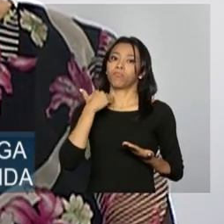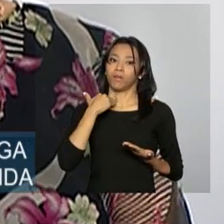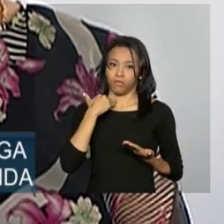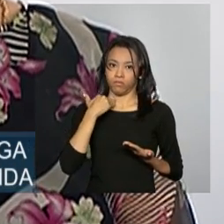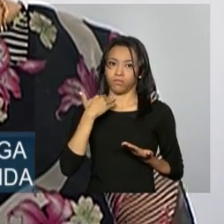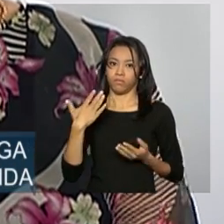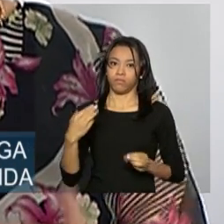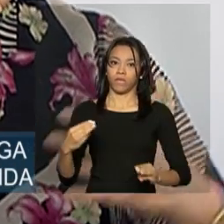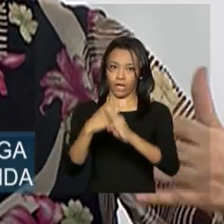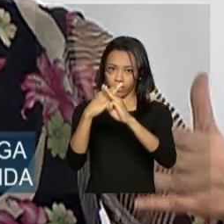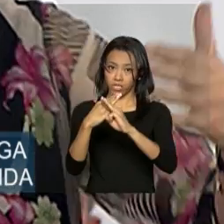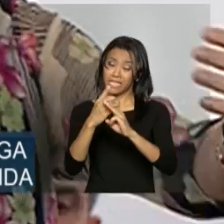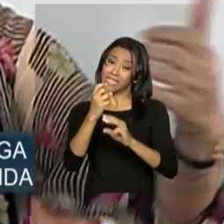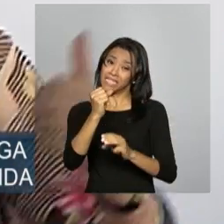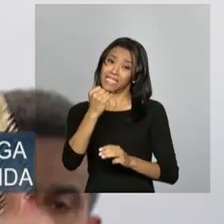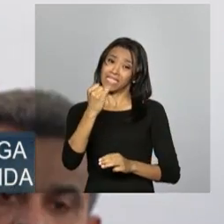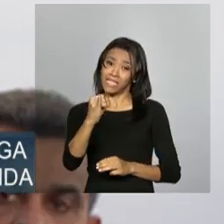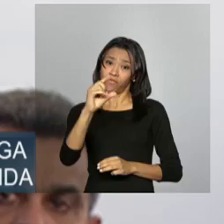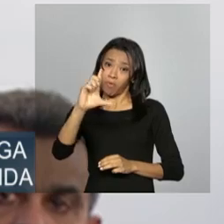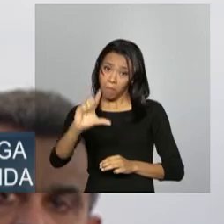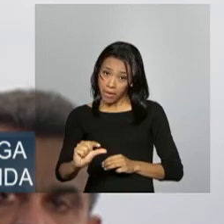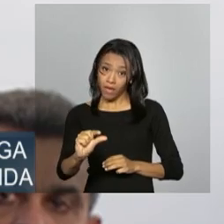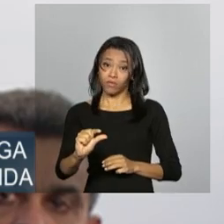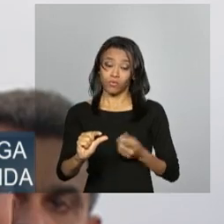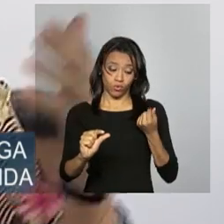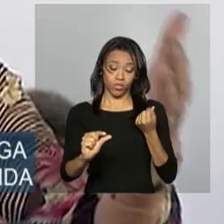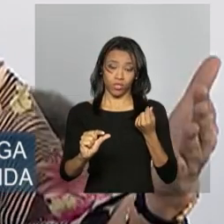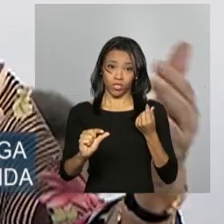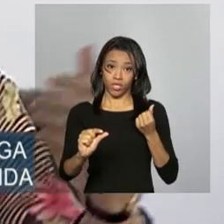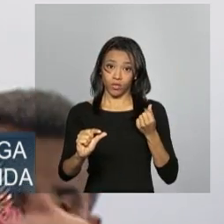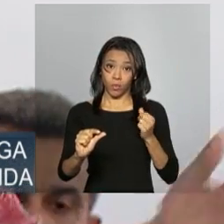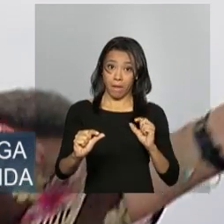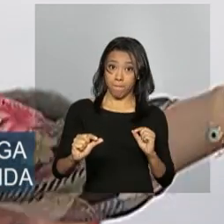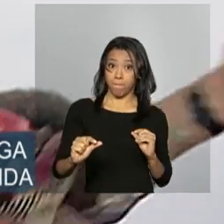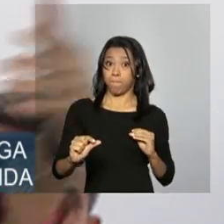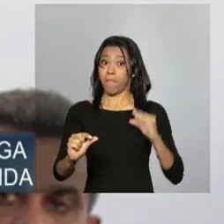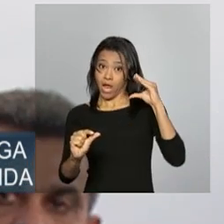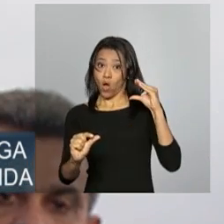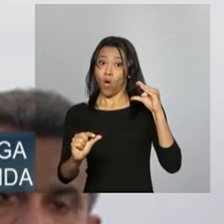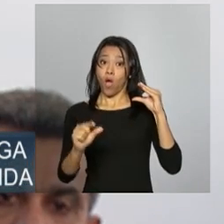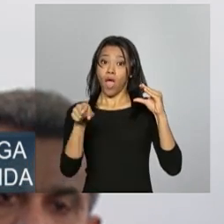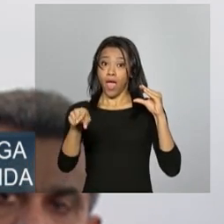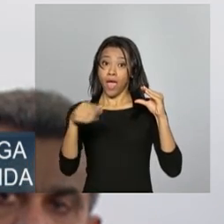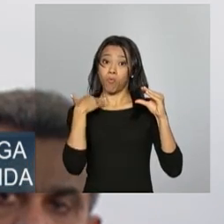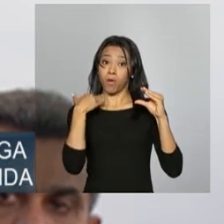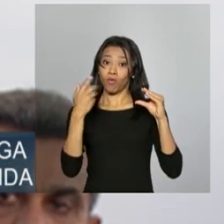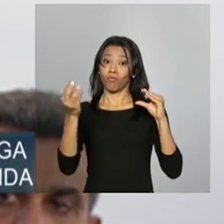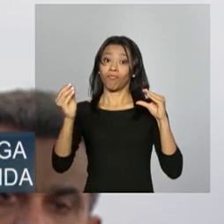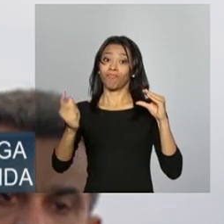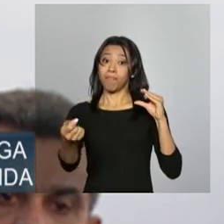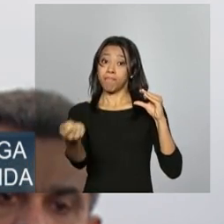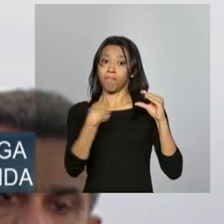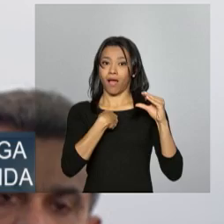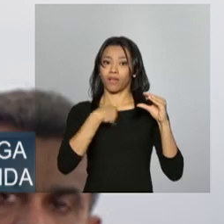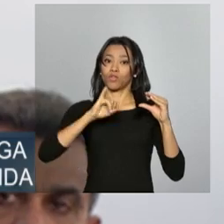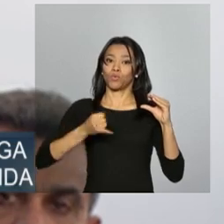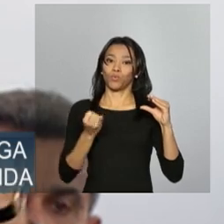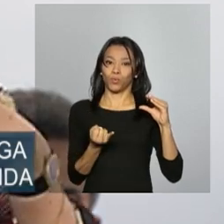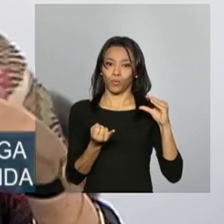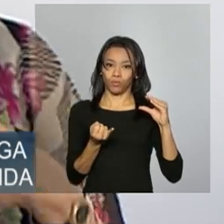menos, o dinheiro que eu passei é maior, a Caixa me deve, me paga